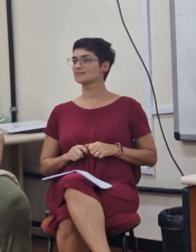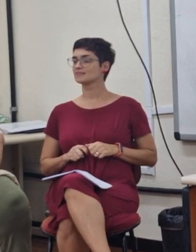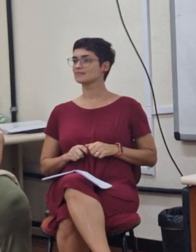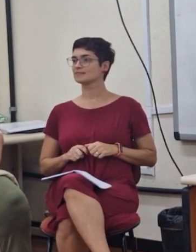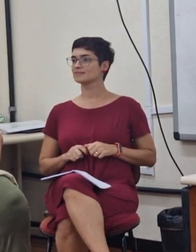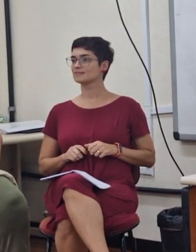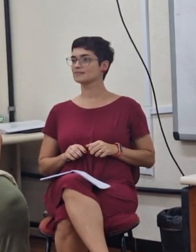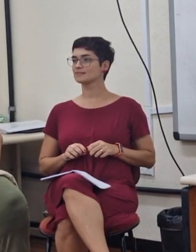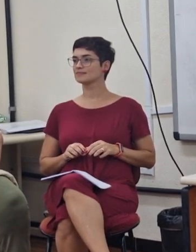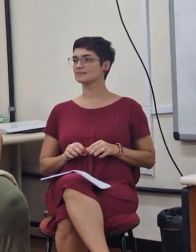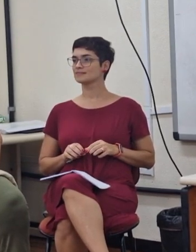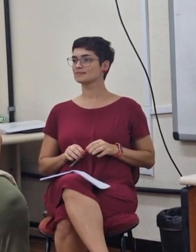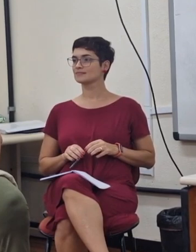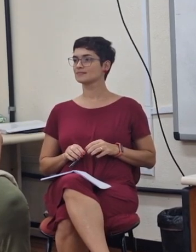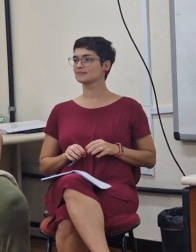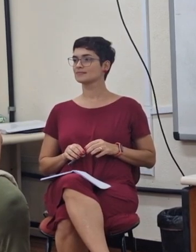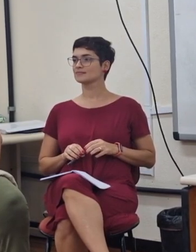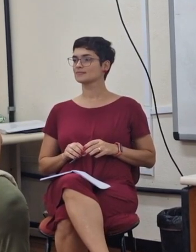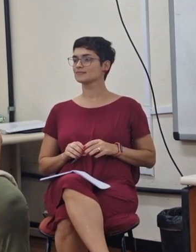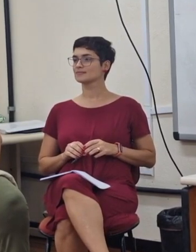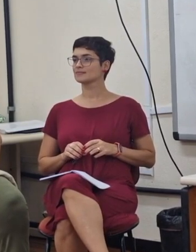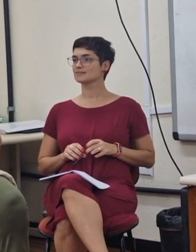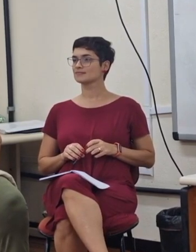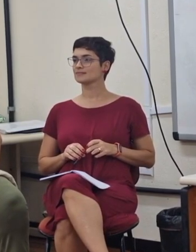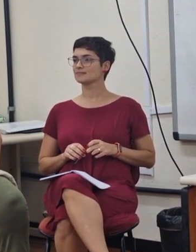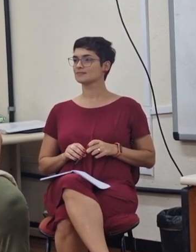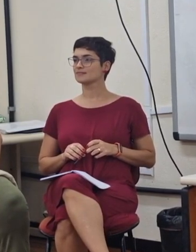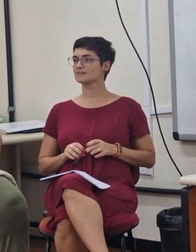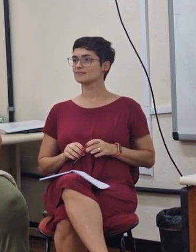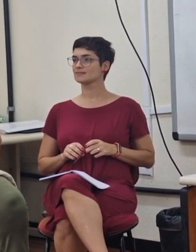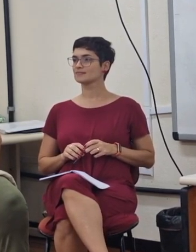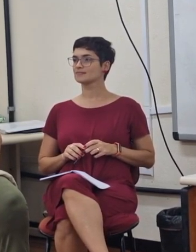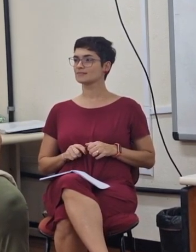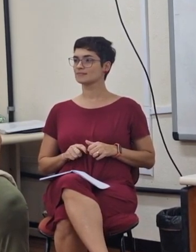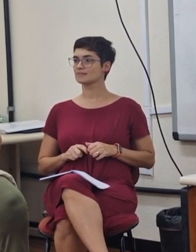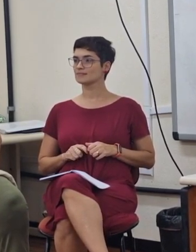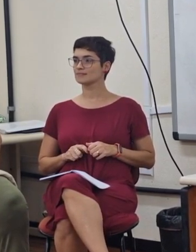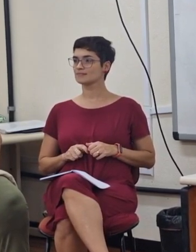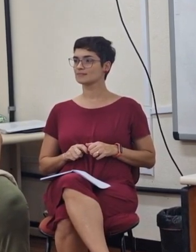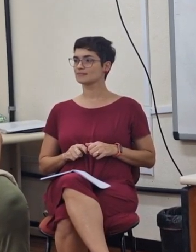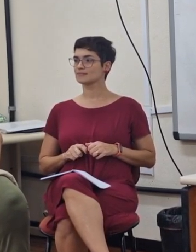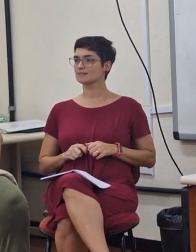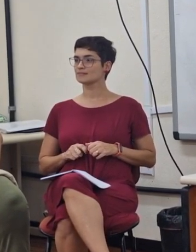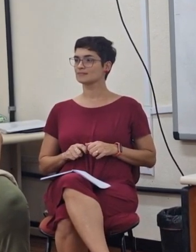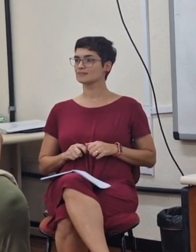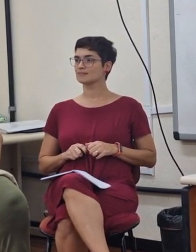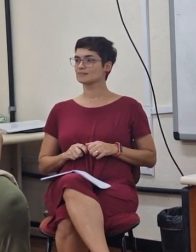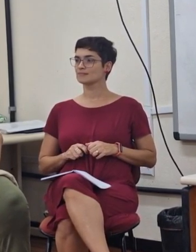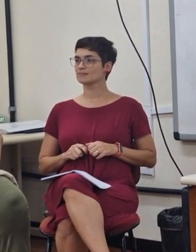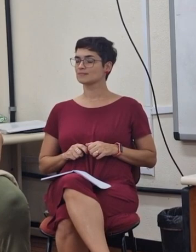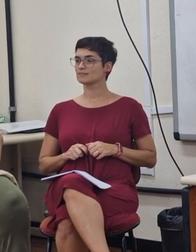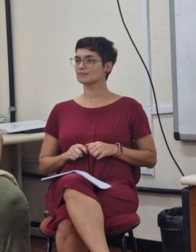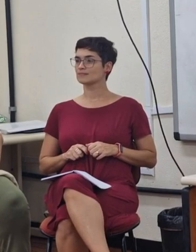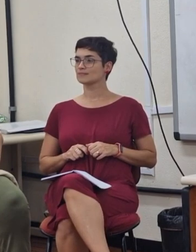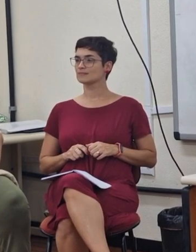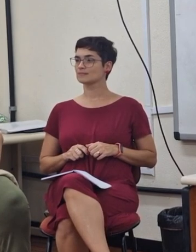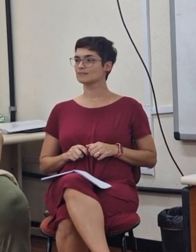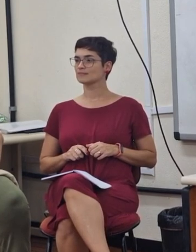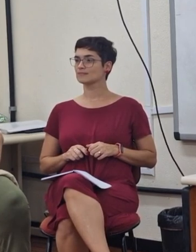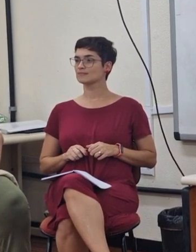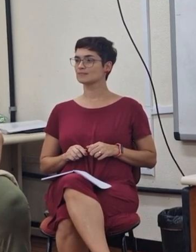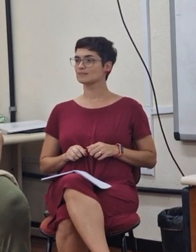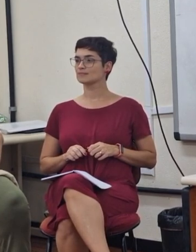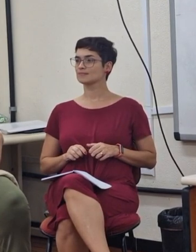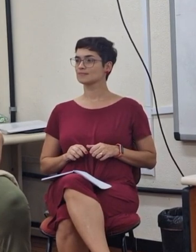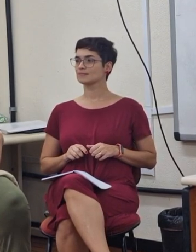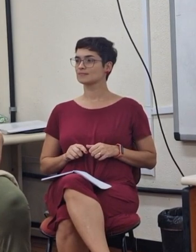Então, sim. A da água. Daí eu estou me perguntando se as pessoas acham alguma